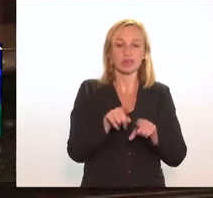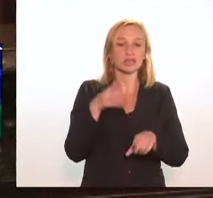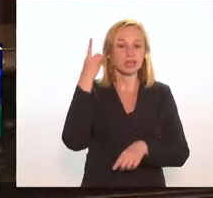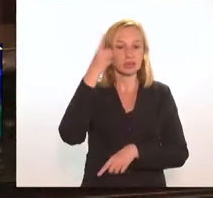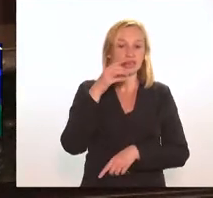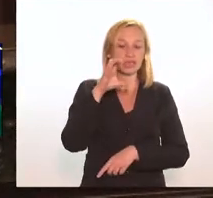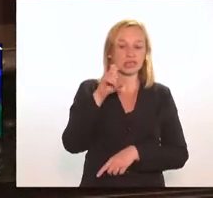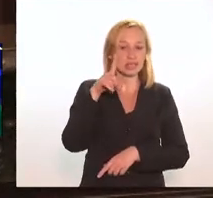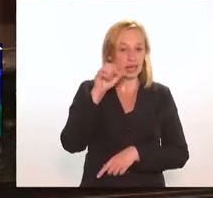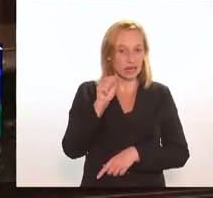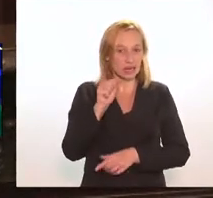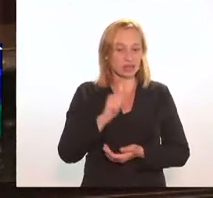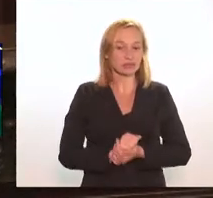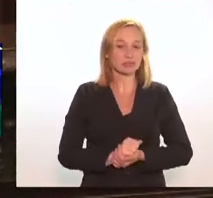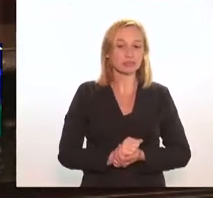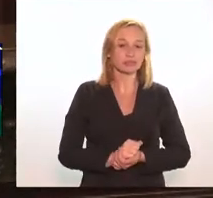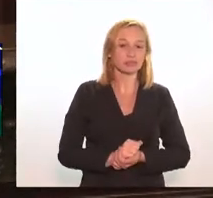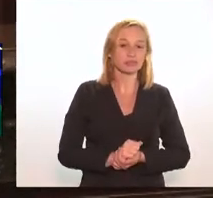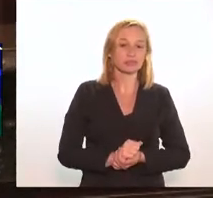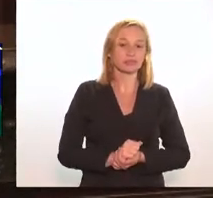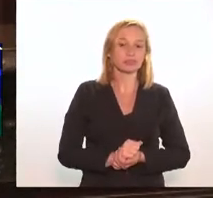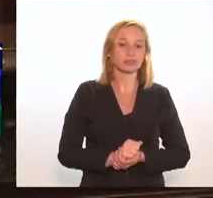Jordão, de um